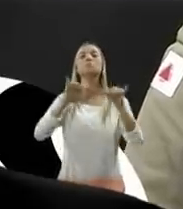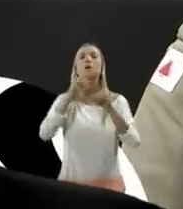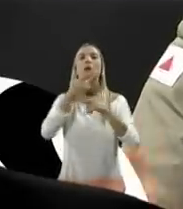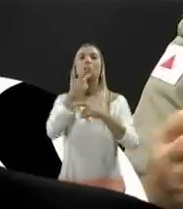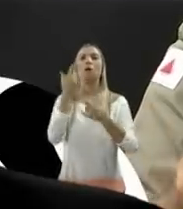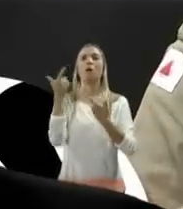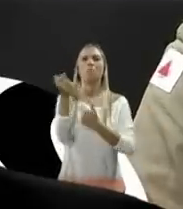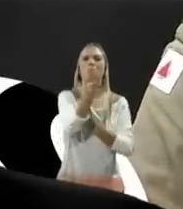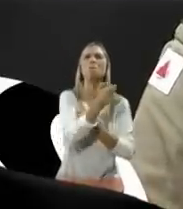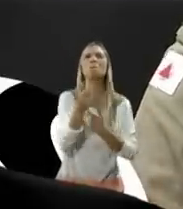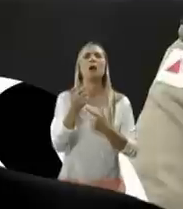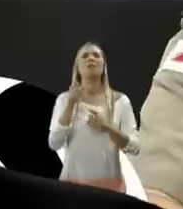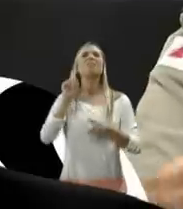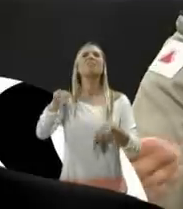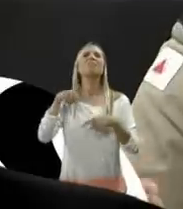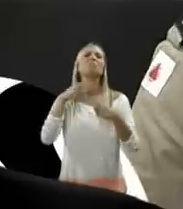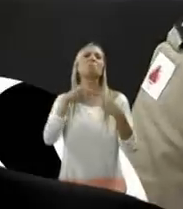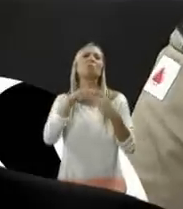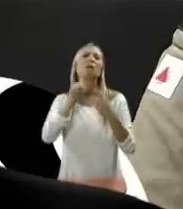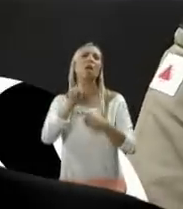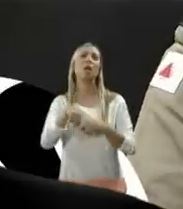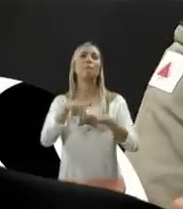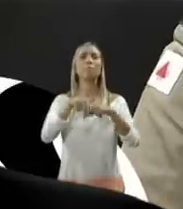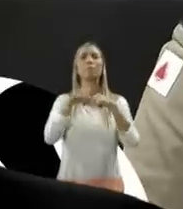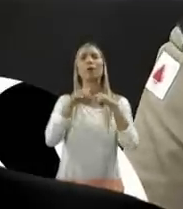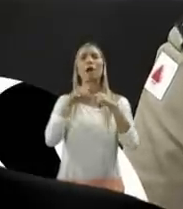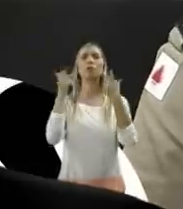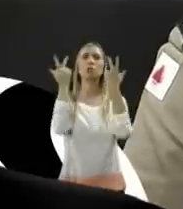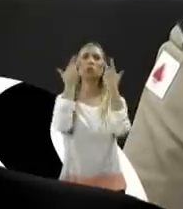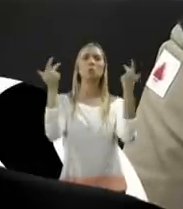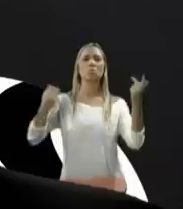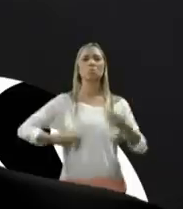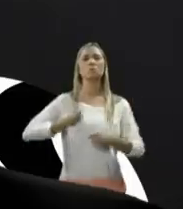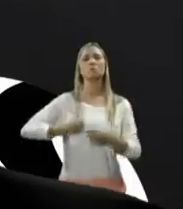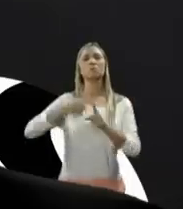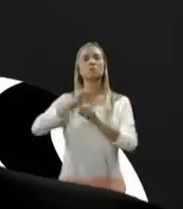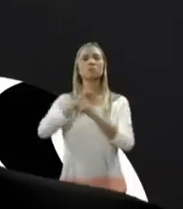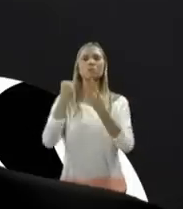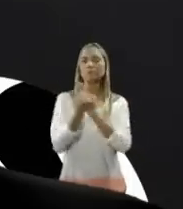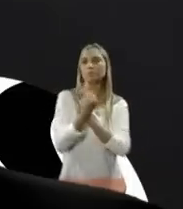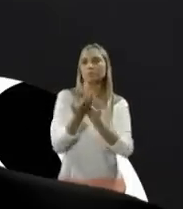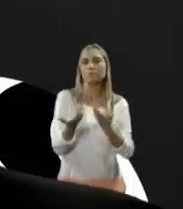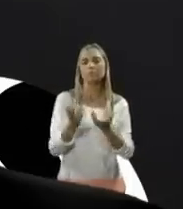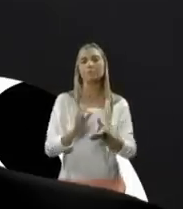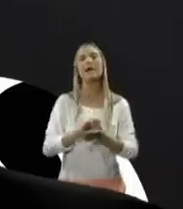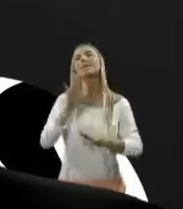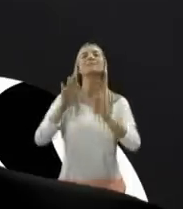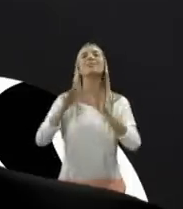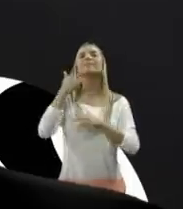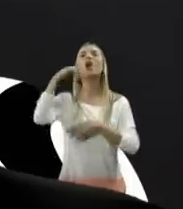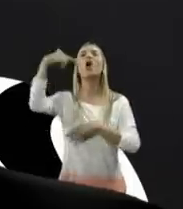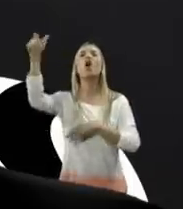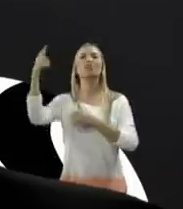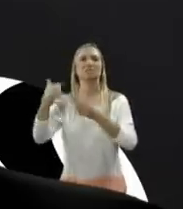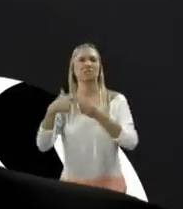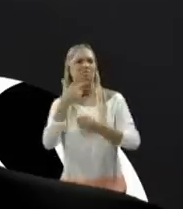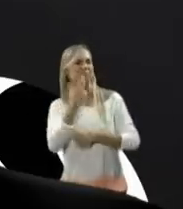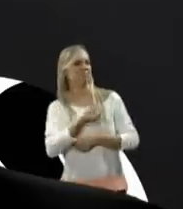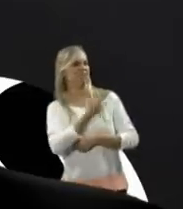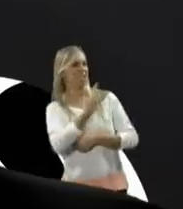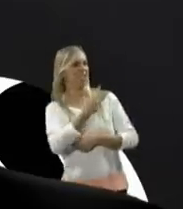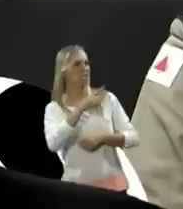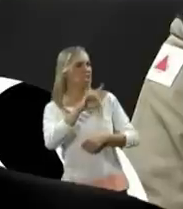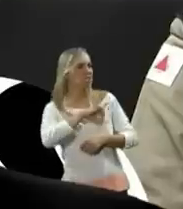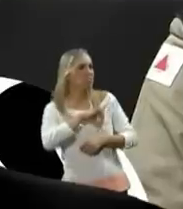acontecendo em nada tem a ver com a vida, né, normal da sociedade. E quando se ouve em outras cidades, fala, nossa, Divinópolis